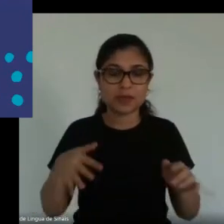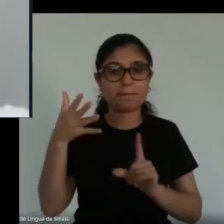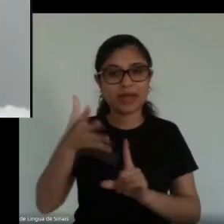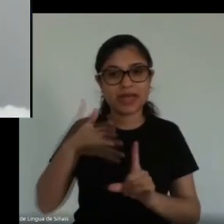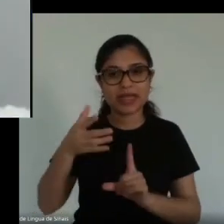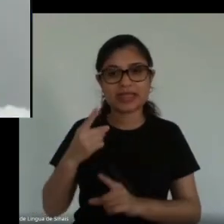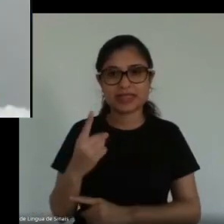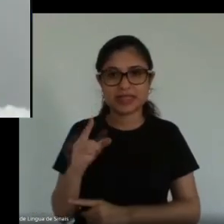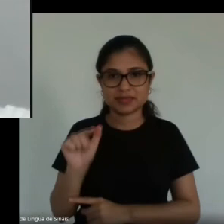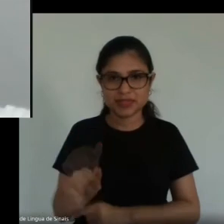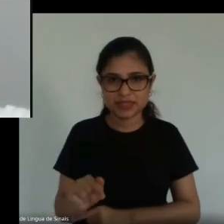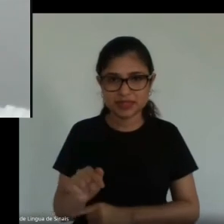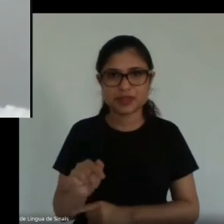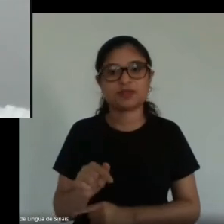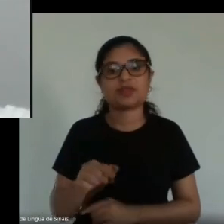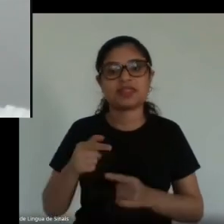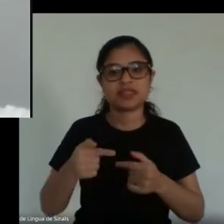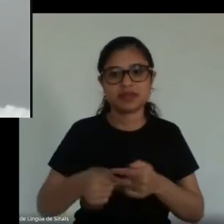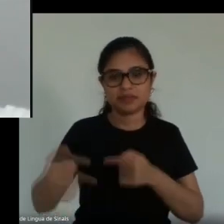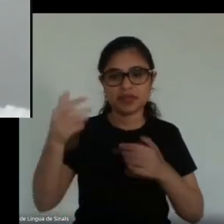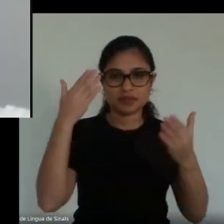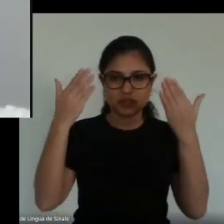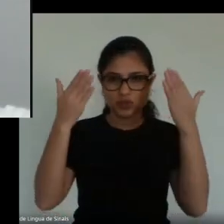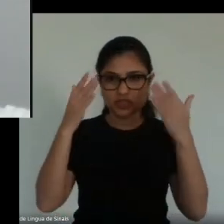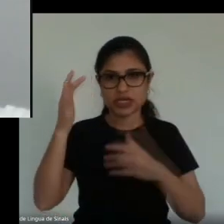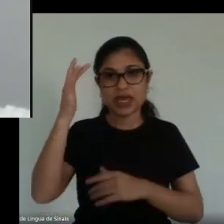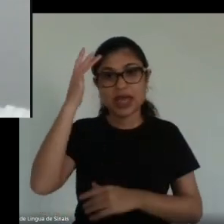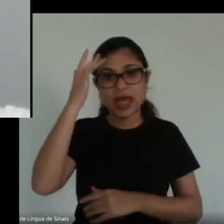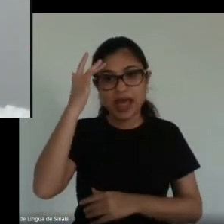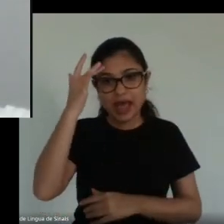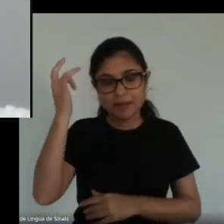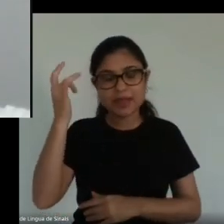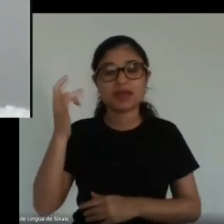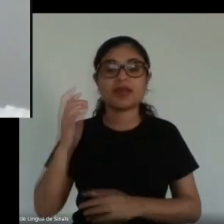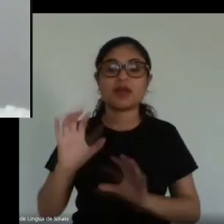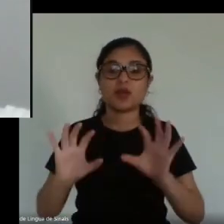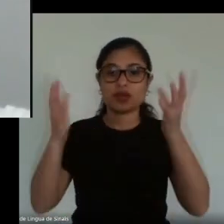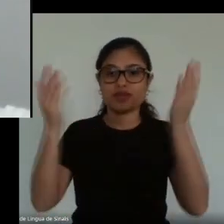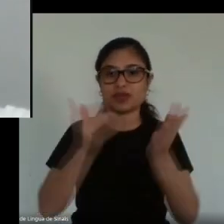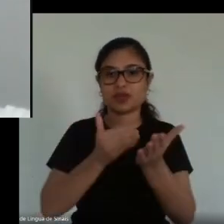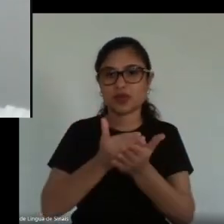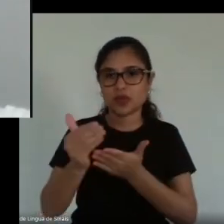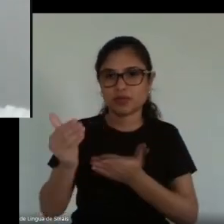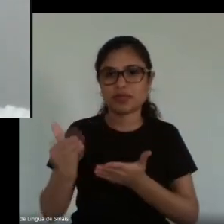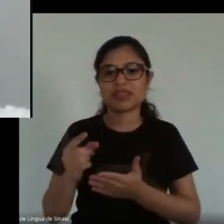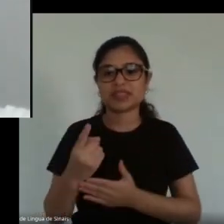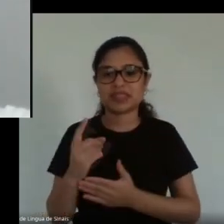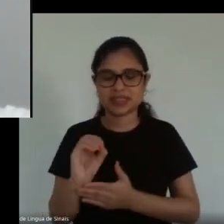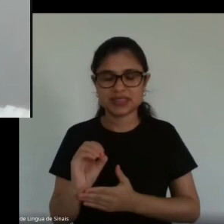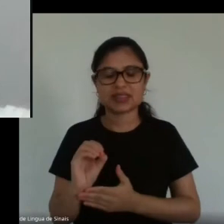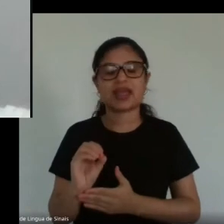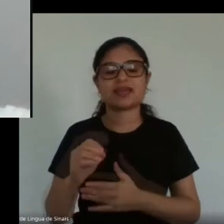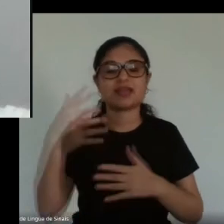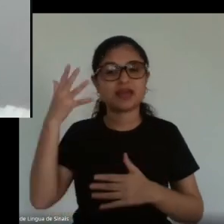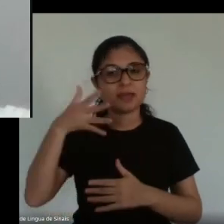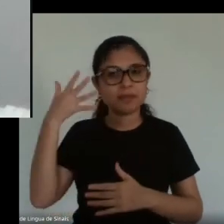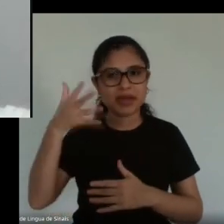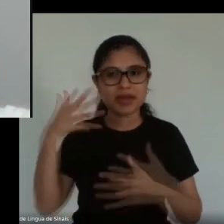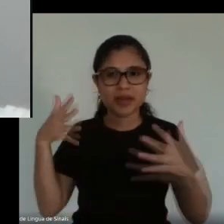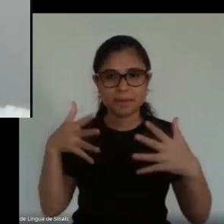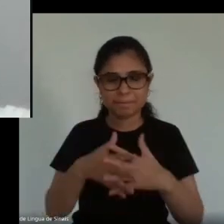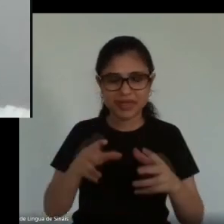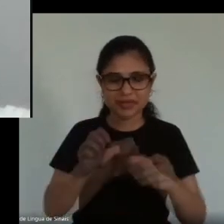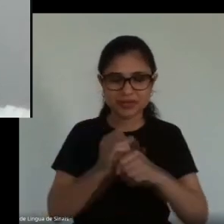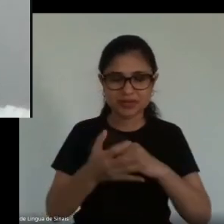da 17ª Semana da Psicologia. Amanhã o evento começa às 10 com a palestra Os Impactos da Pandemia na Saúde da